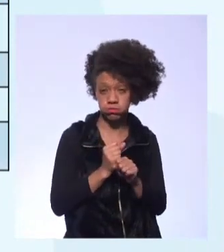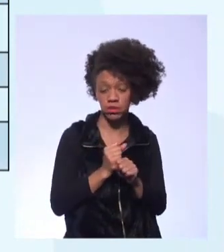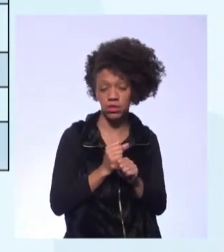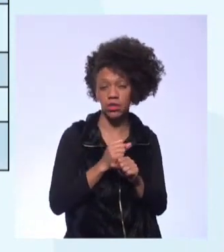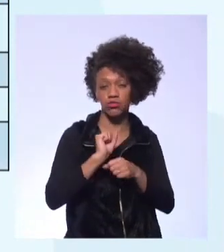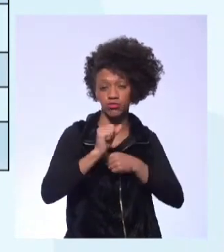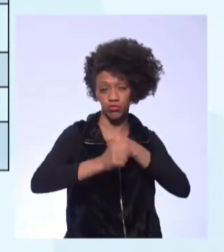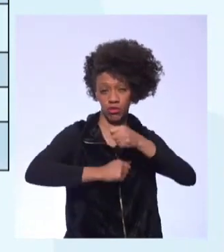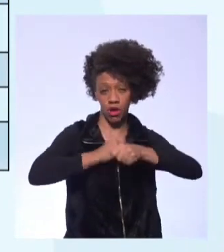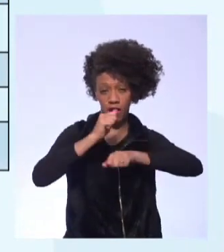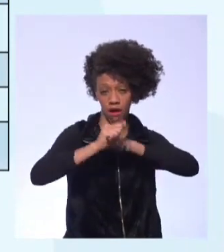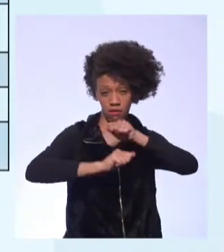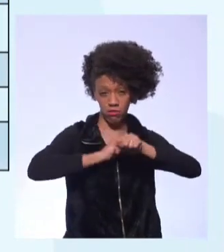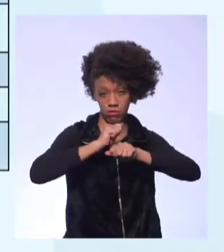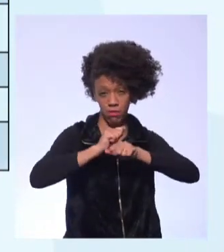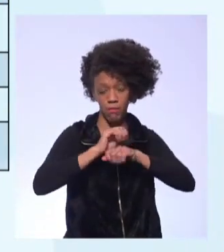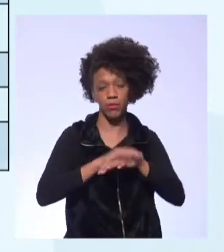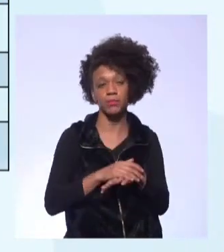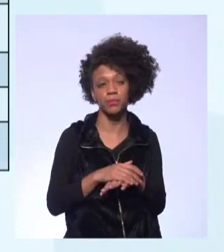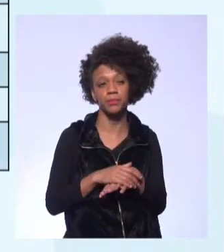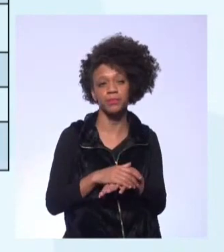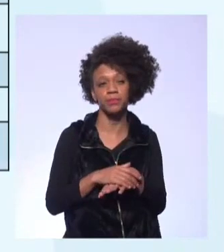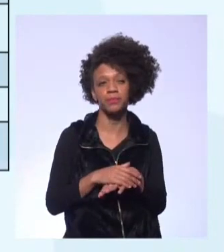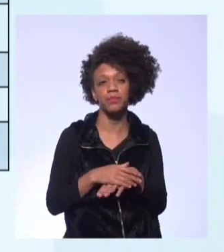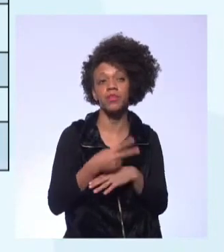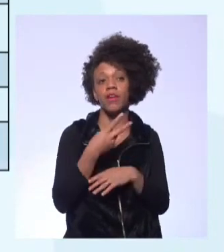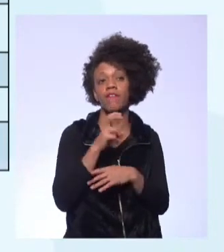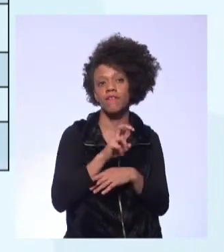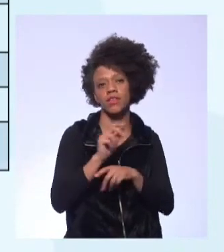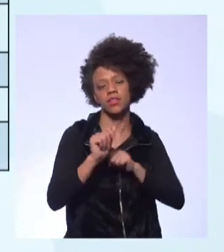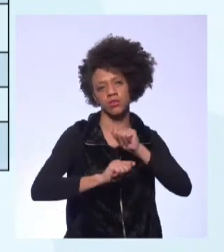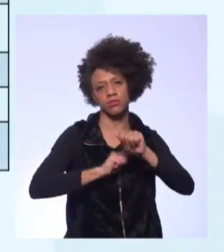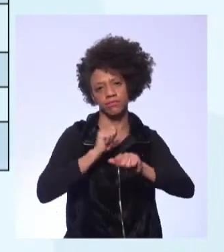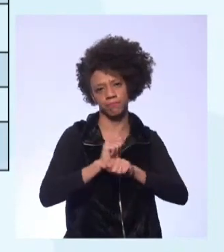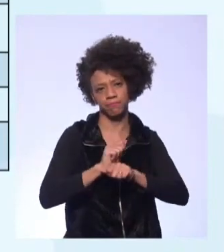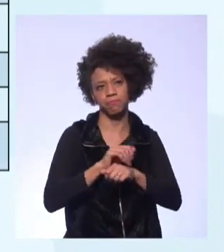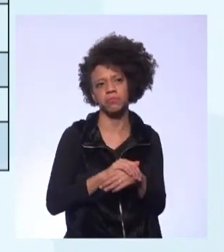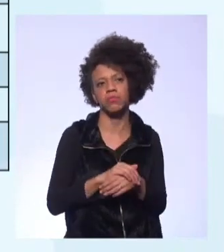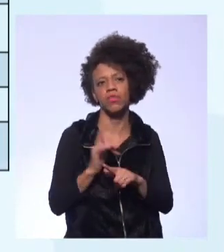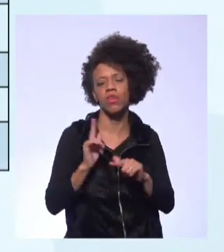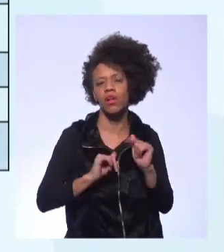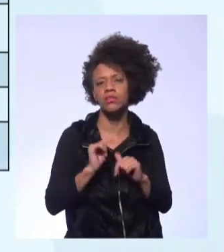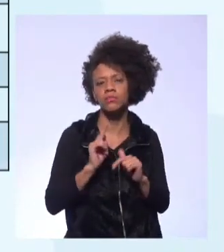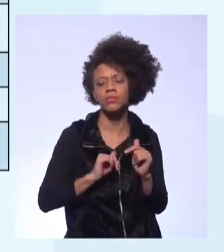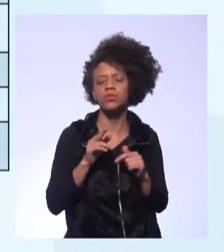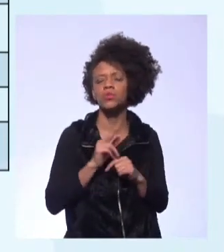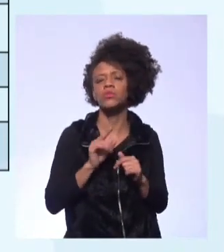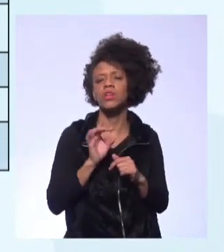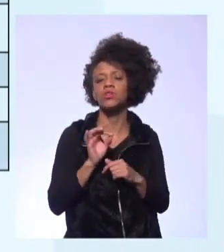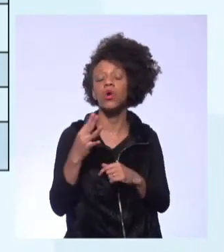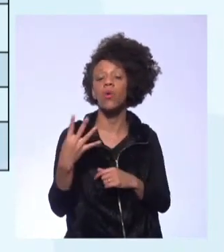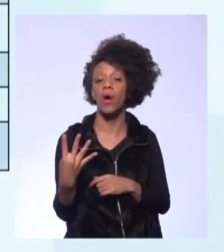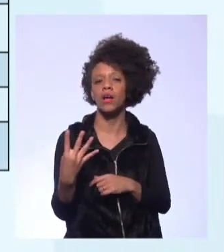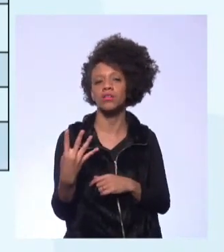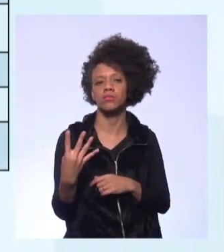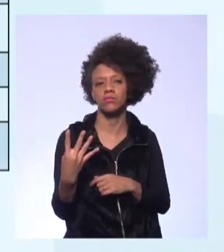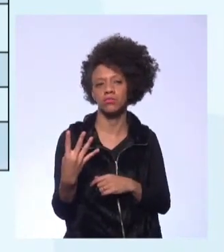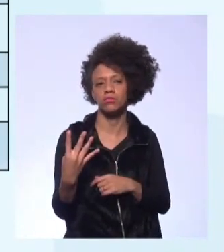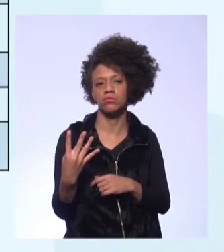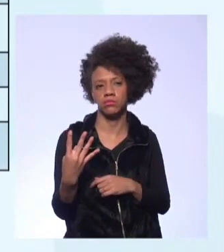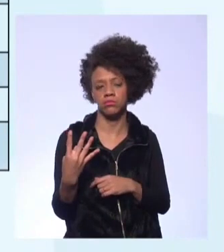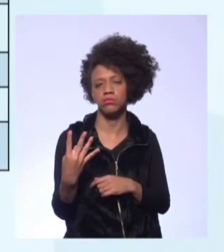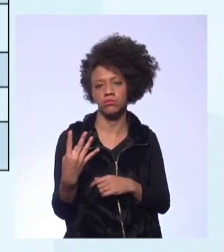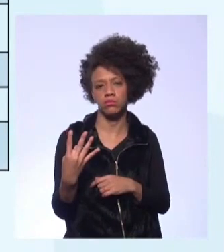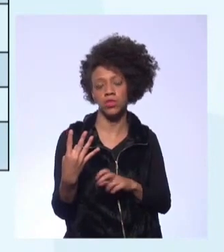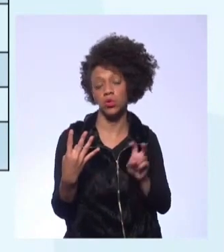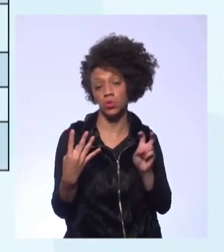hora que vocês contarem, vai ter, deixa eu colocar para vocês aqui, 25 átomos. Os elementos, eu estou usando apenas 4 dos 5 que ele